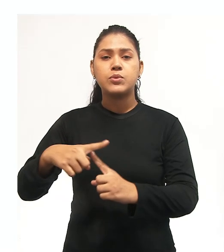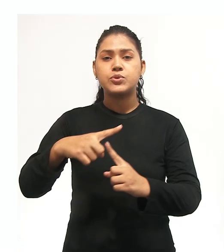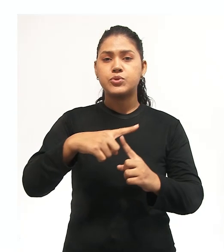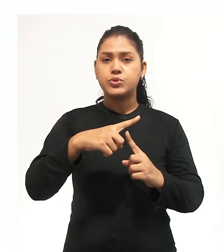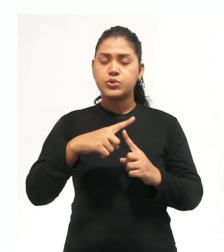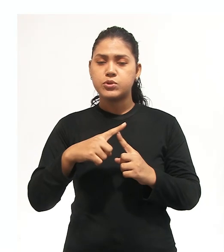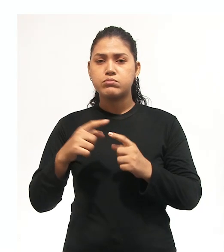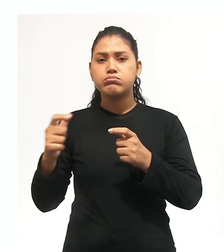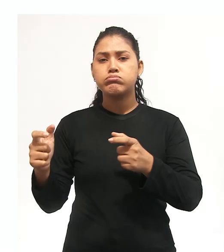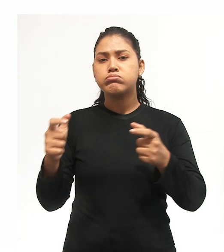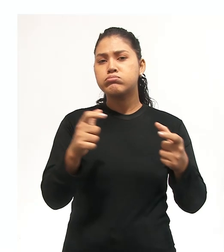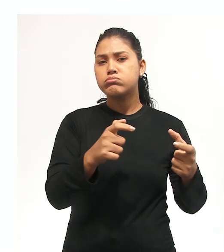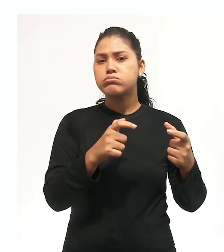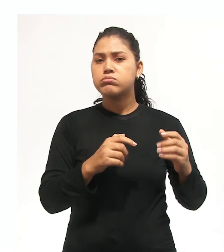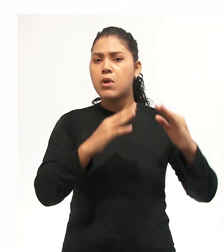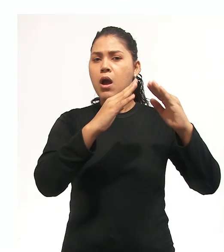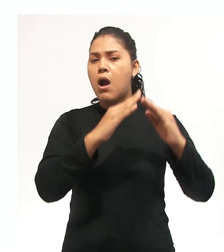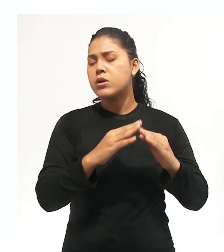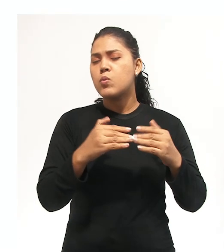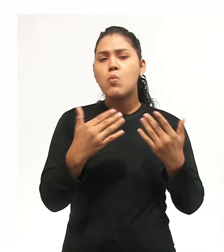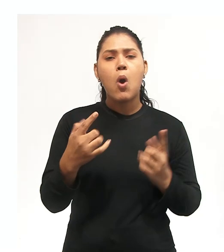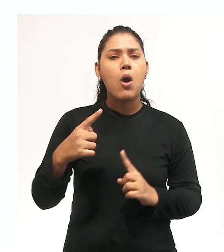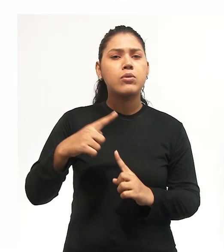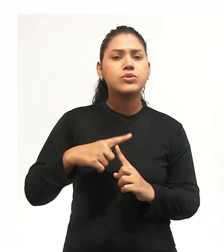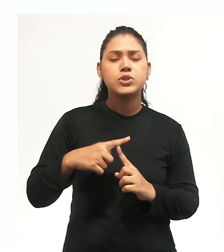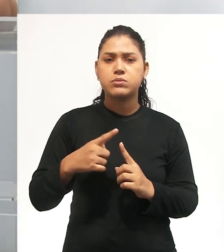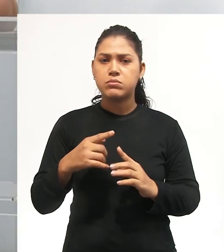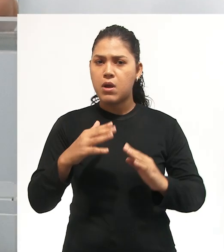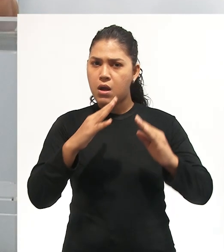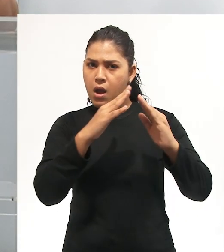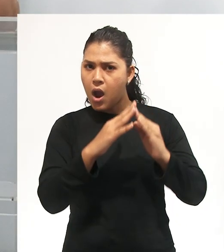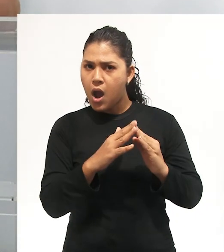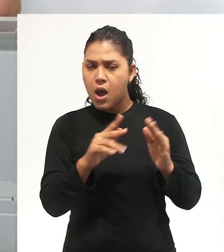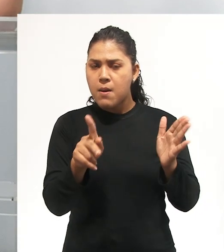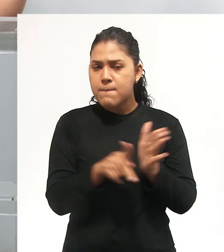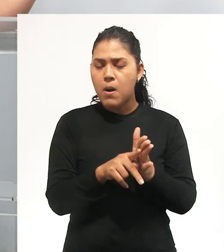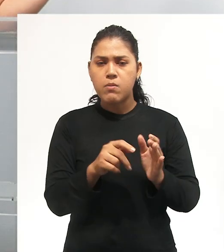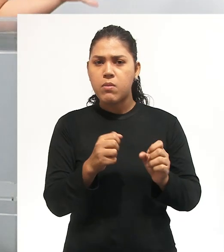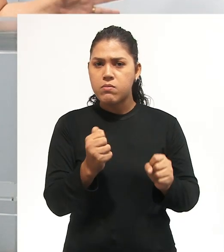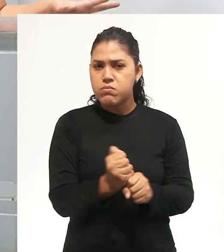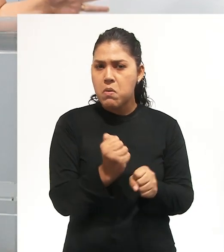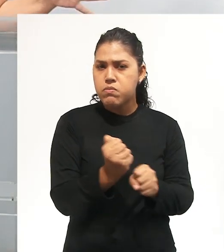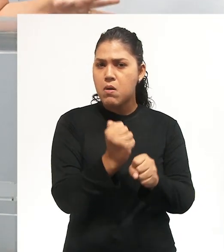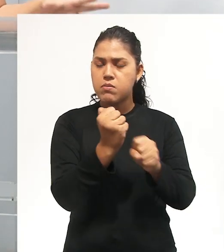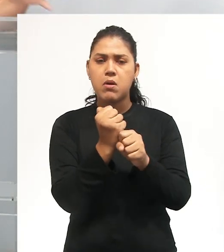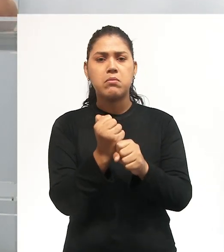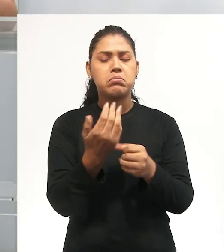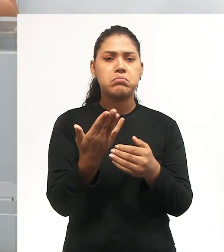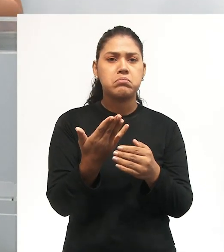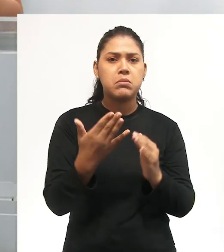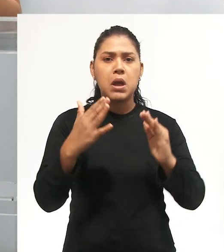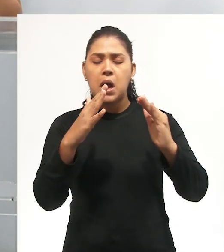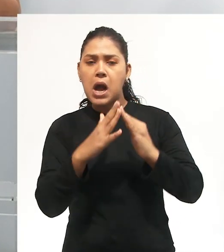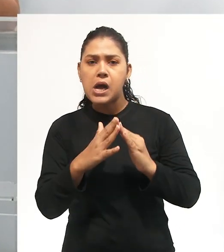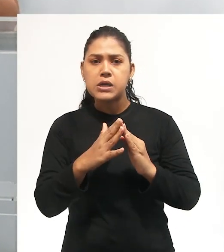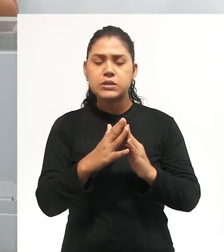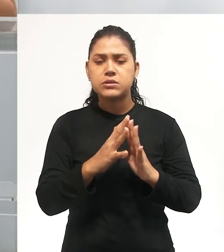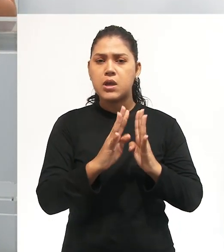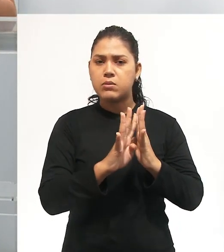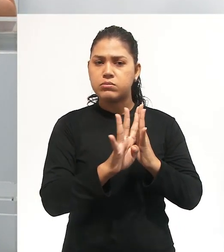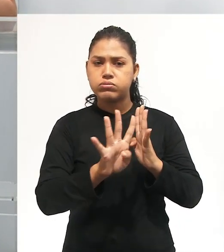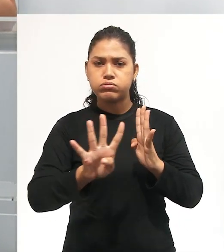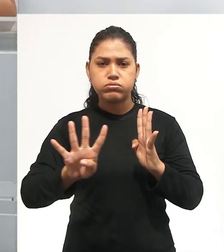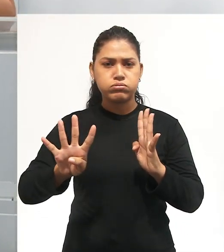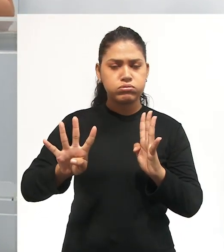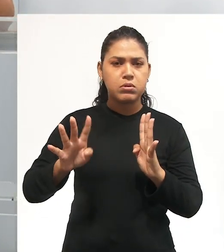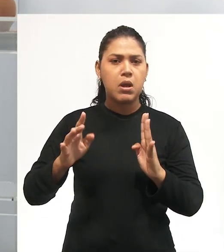são pessoas que moram em casas de alvenaria, aquelas casas construídas de palafitas, são pessoas que